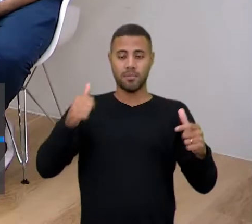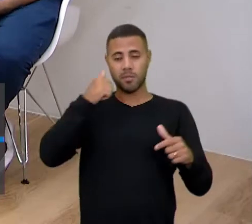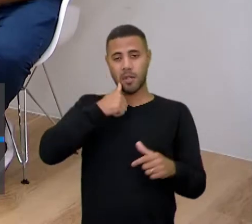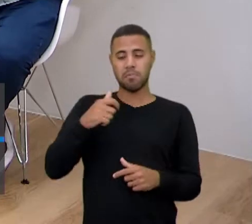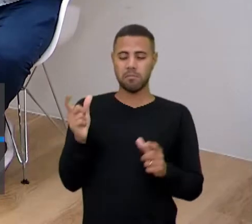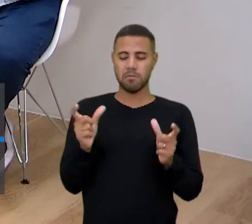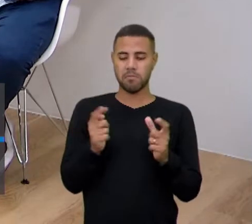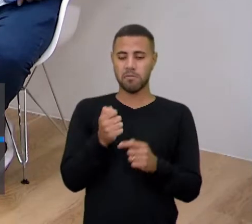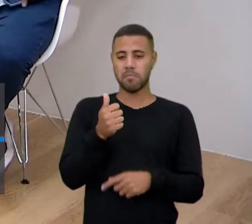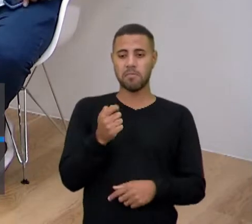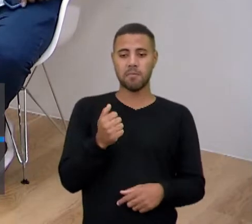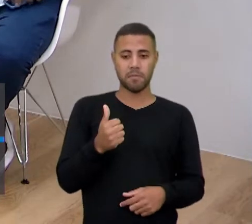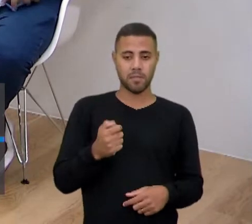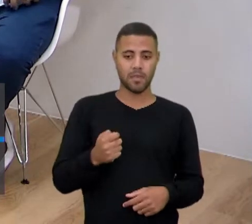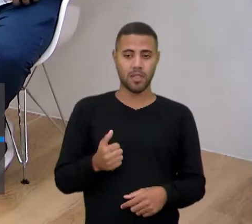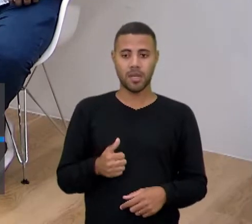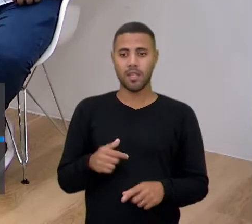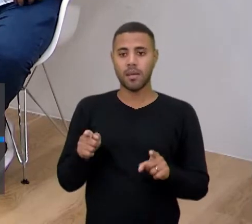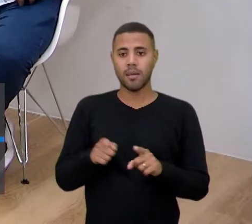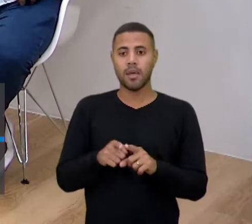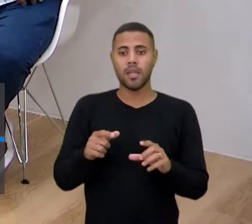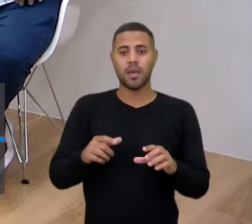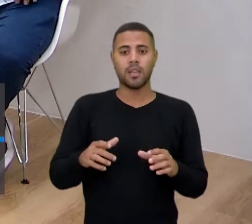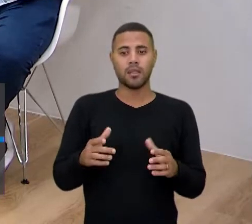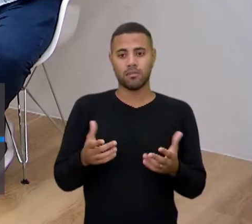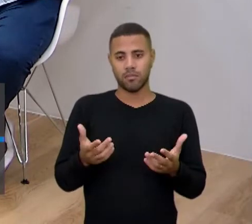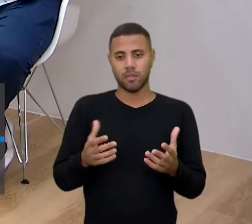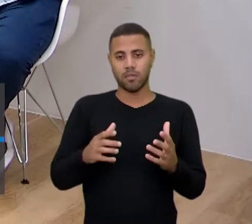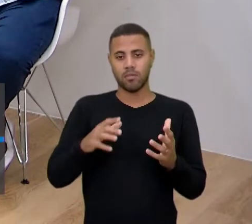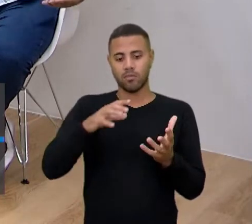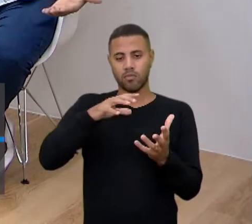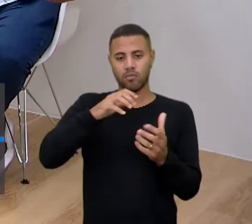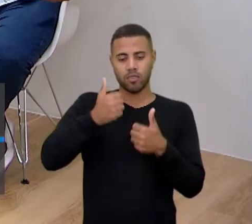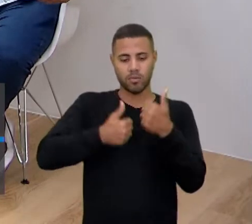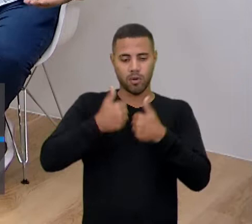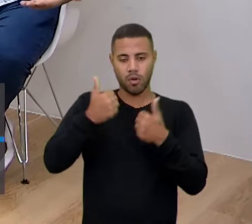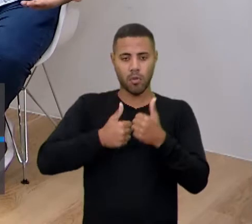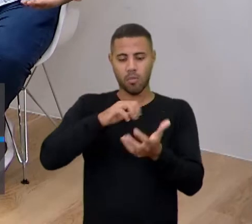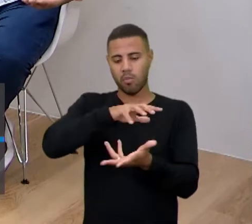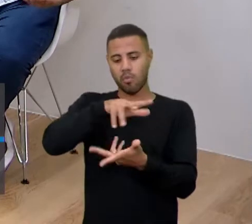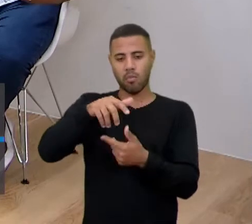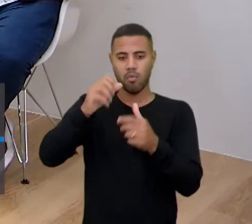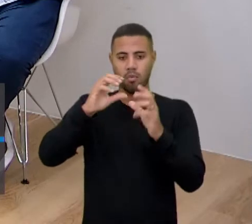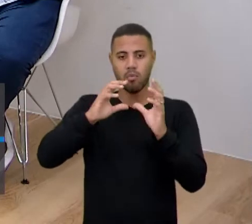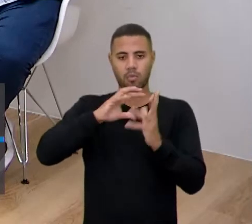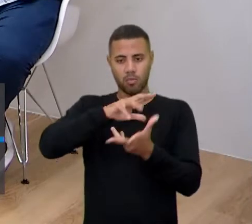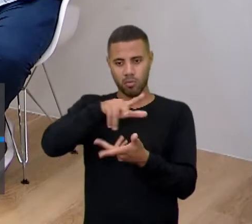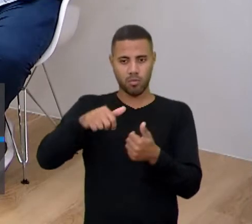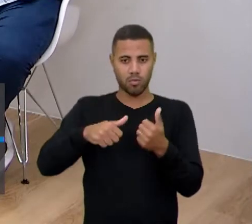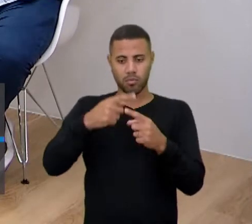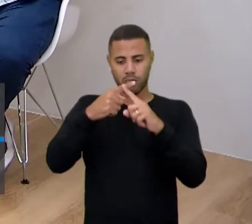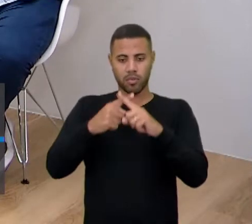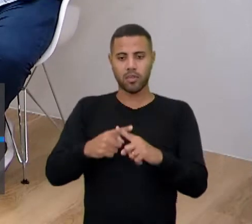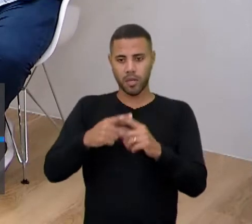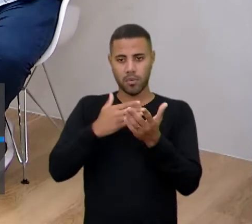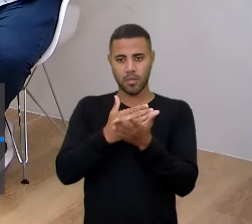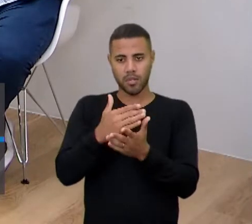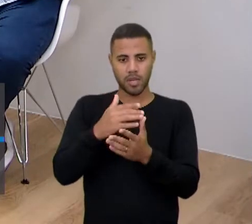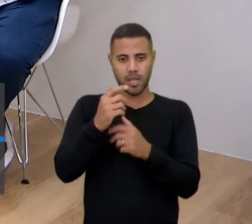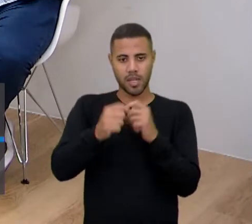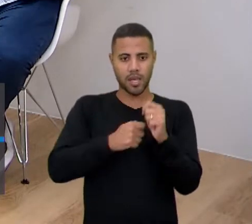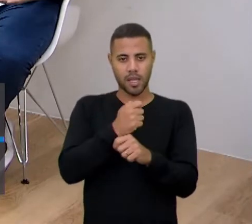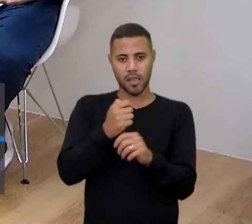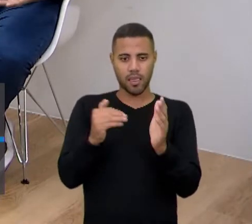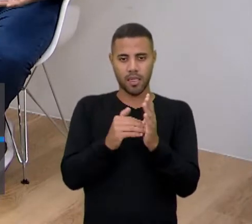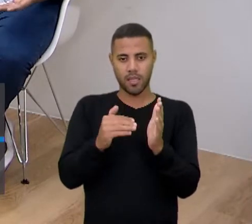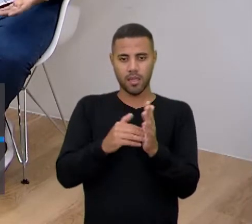Por exemplo, a gente levar em conta que a Copa do Mundo vai ser no fim do ano e já estamos falando disso. Exato. As pessoas já estão até se preparando. E a Copa do